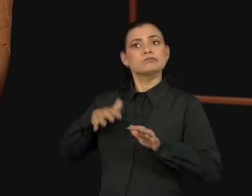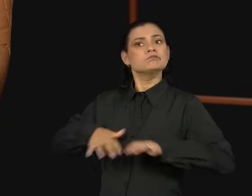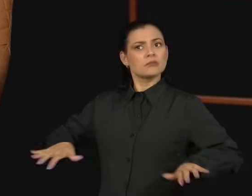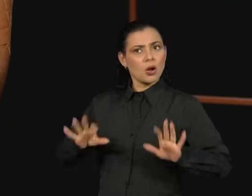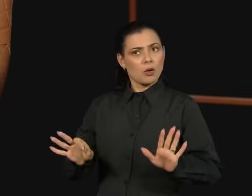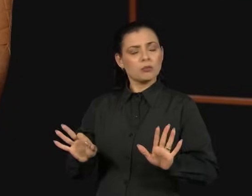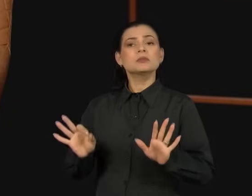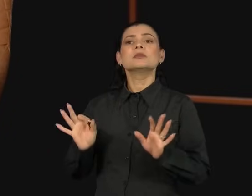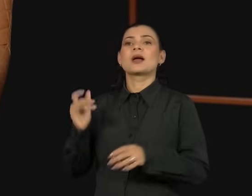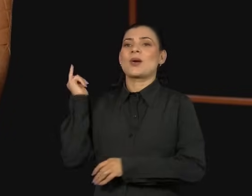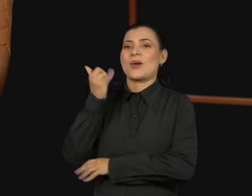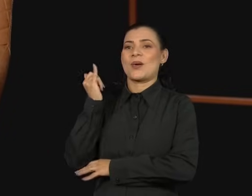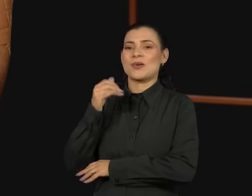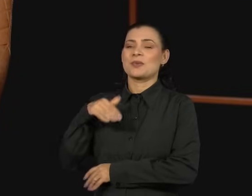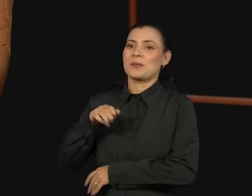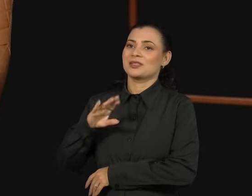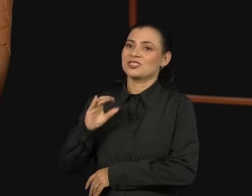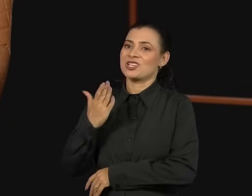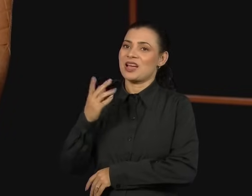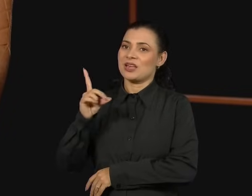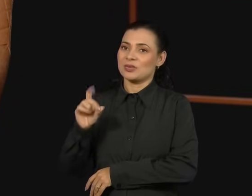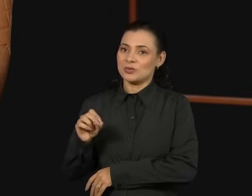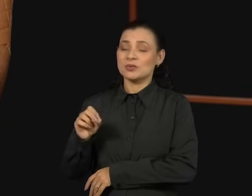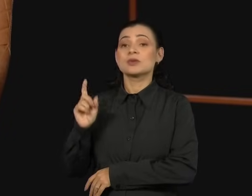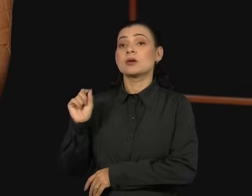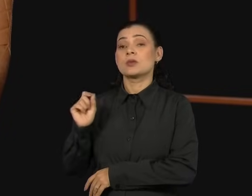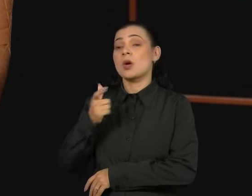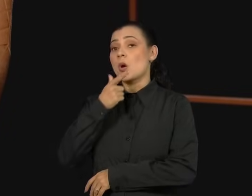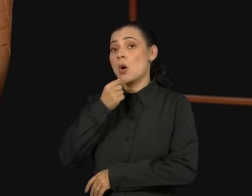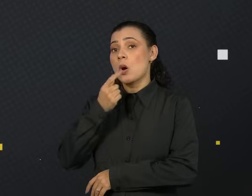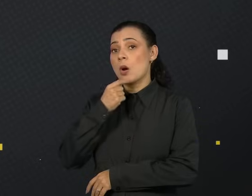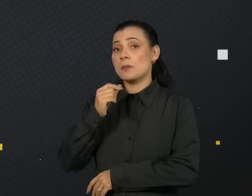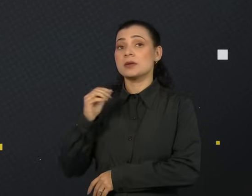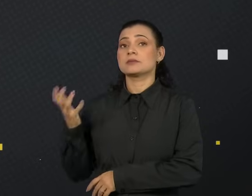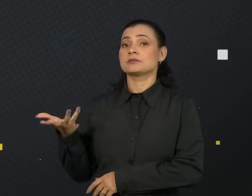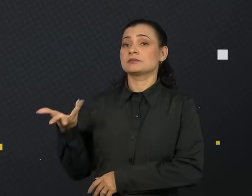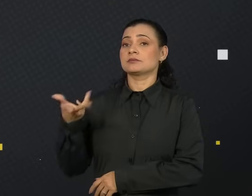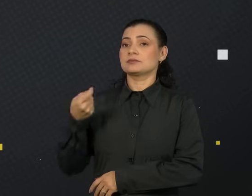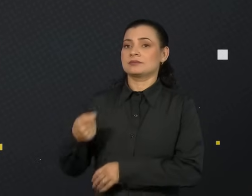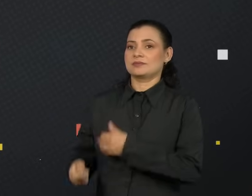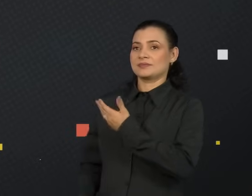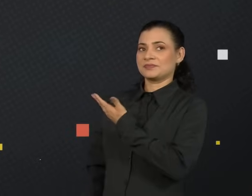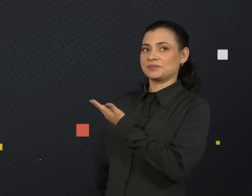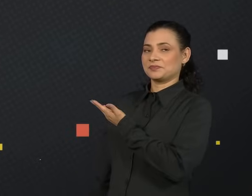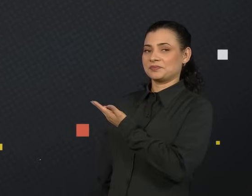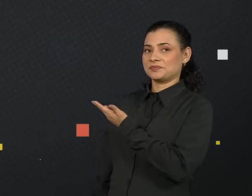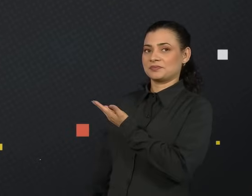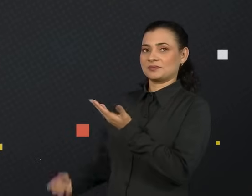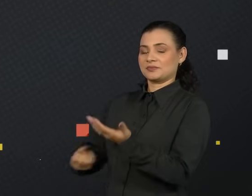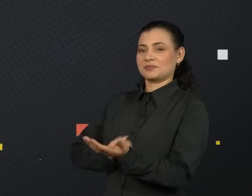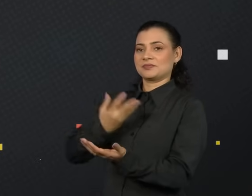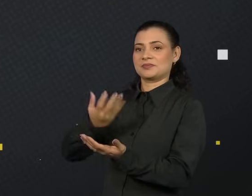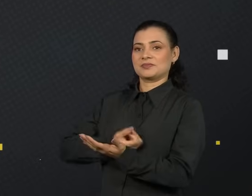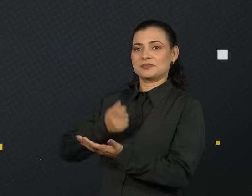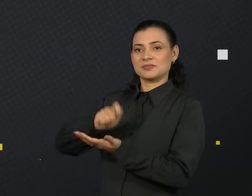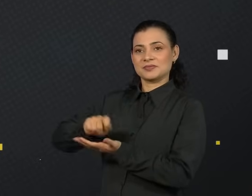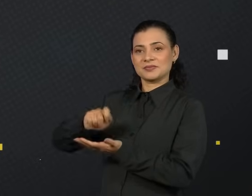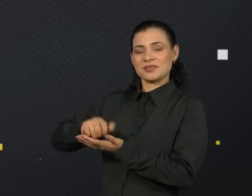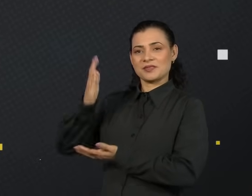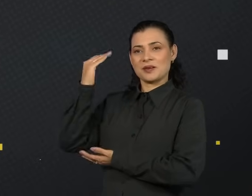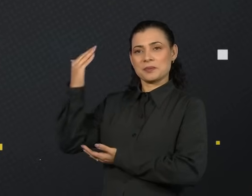Esse conto do Machado é realmente impressionante, chama Um Homem Célebre, né? É um compositor de polcas que faz